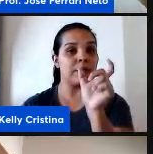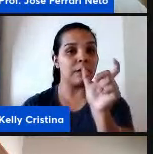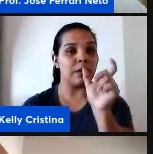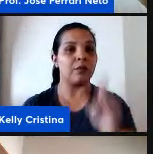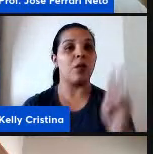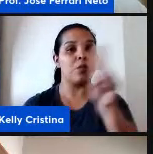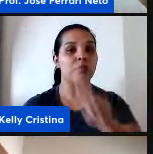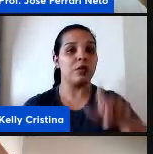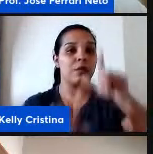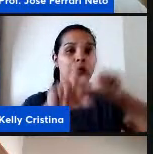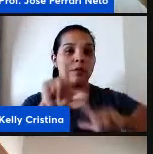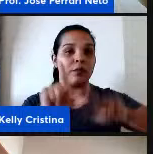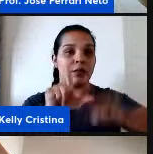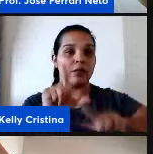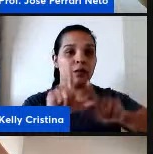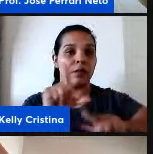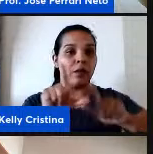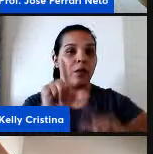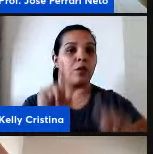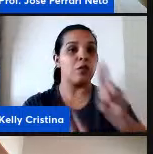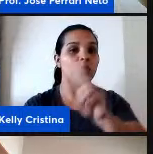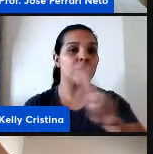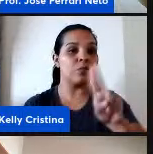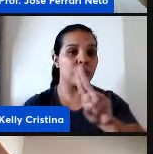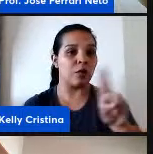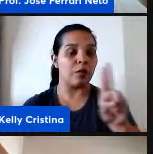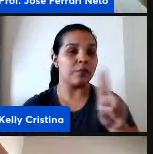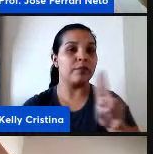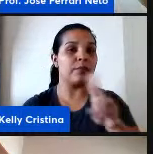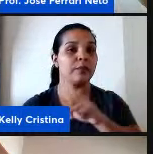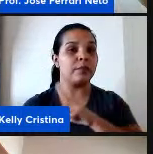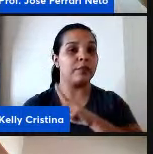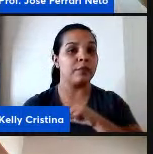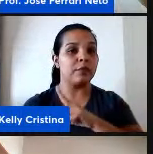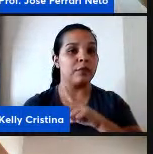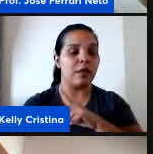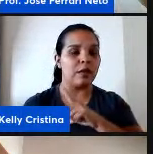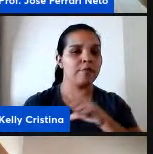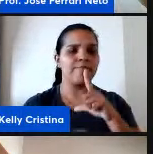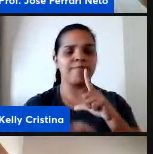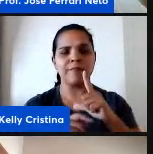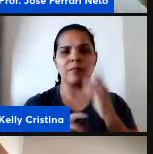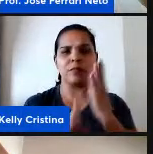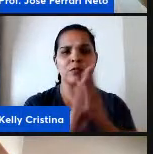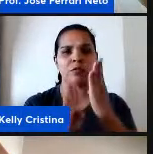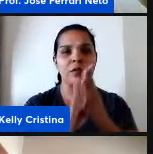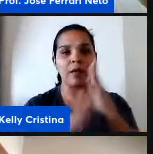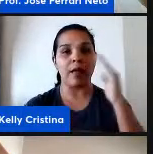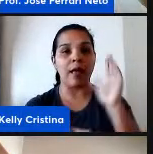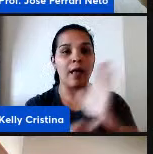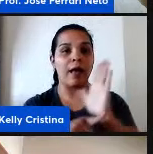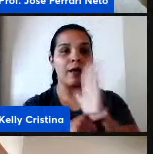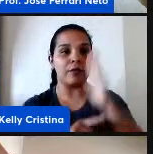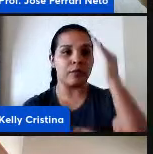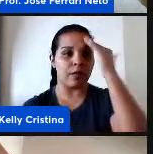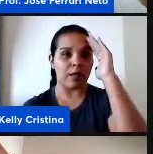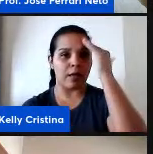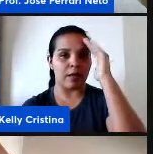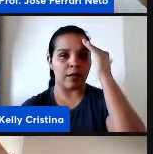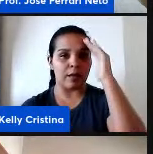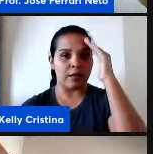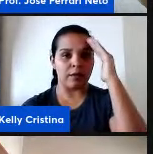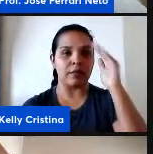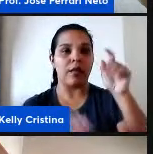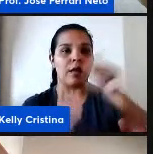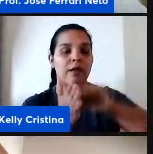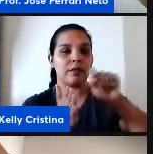letras, cujos nomes têm pistas, que no início ajudam a entender a correspondência da escrita com